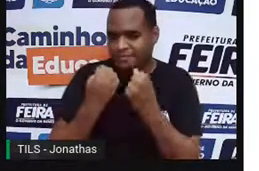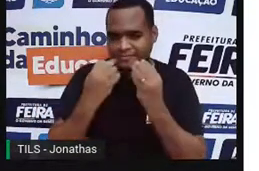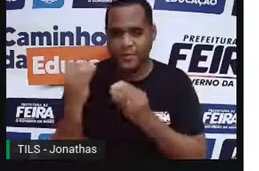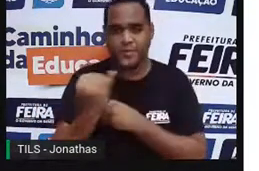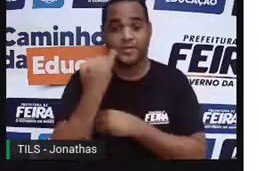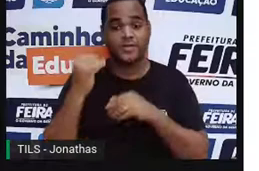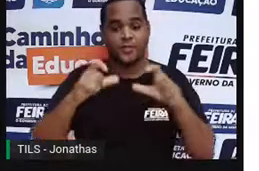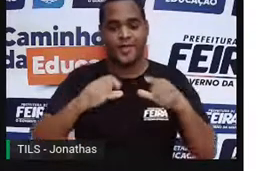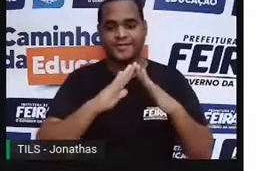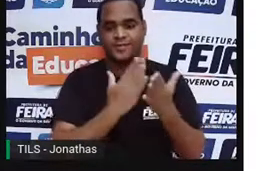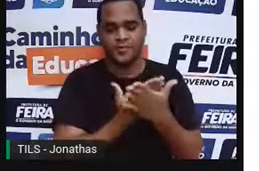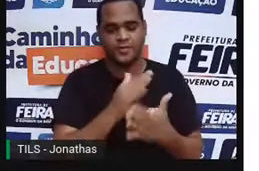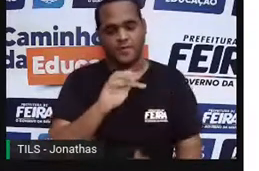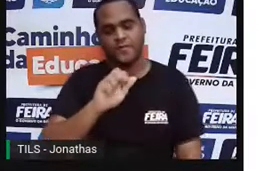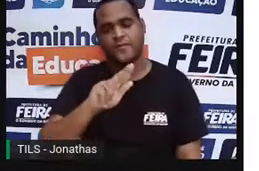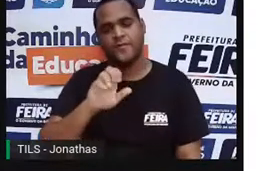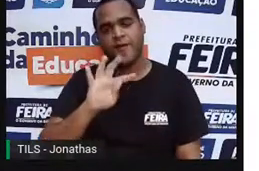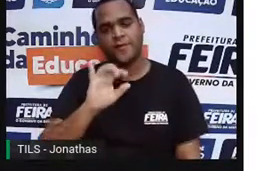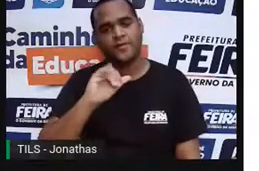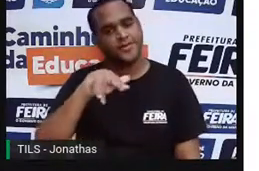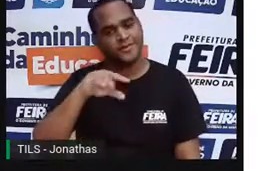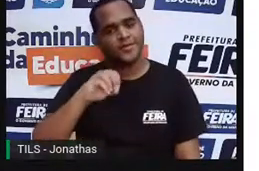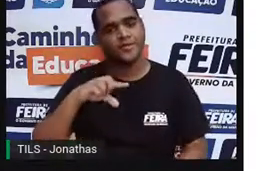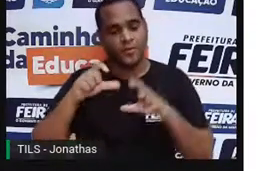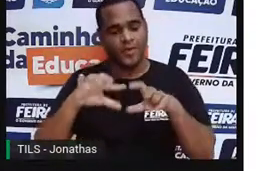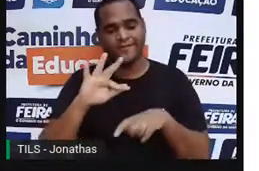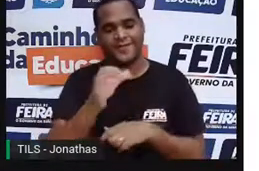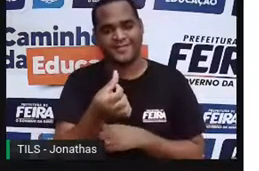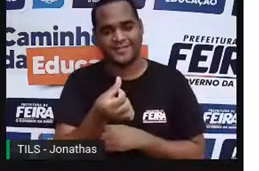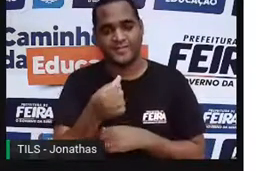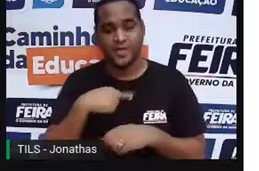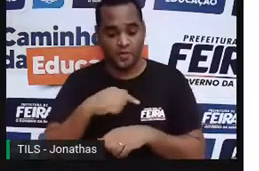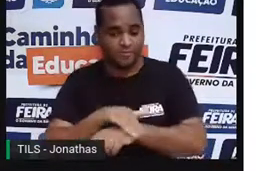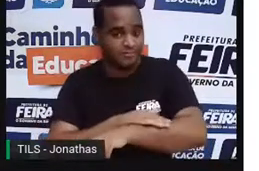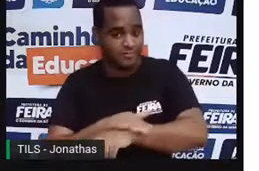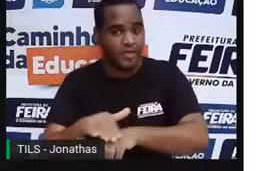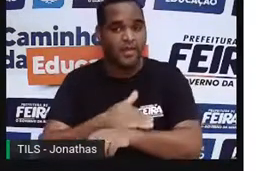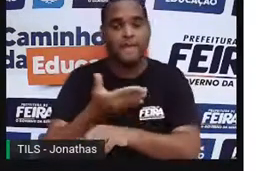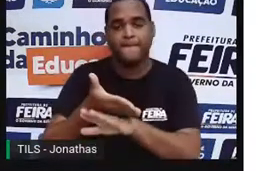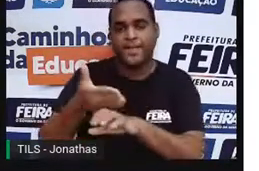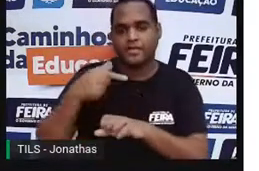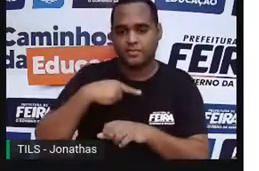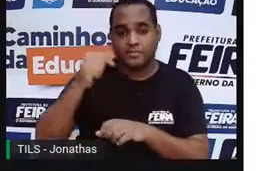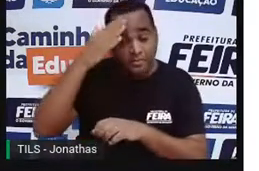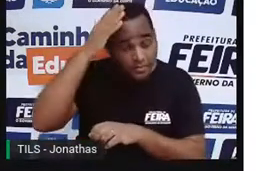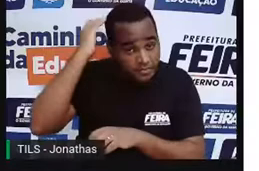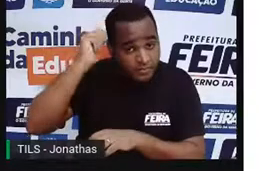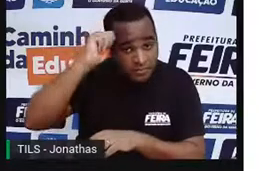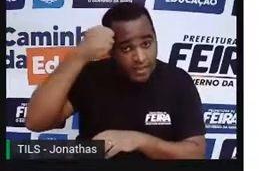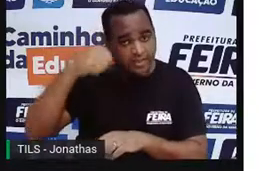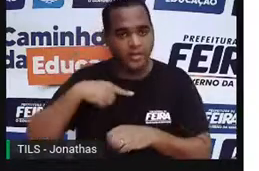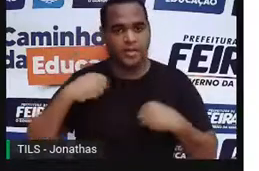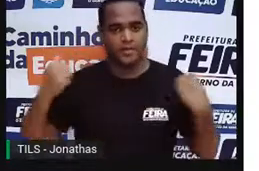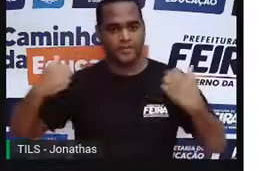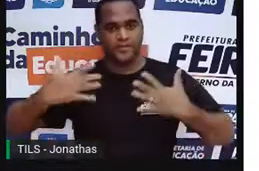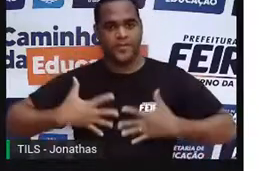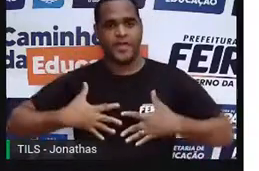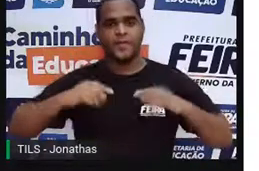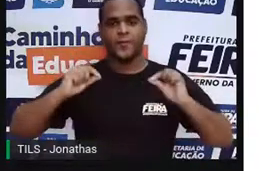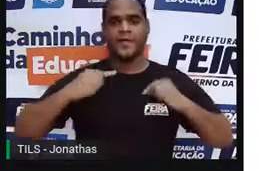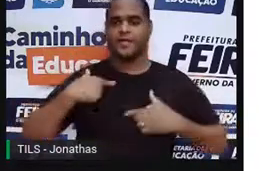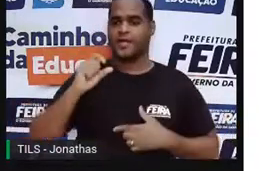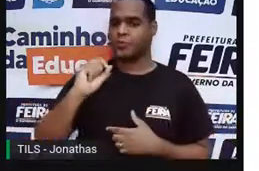da escola municipal Faustino diasema eu tenho pele branca cabelos pretos Estou vestindo uma